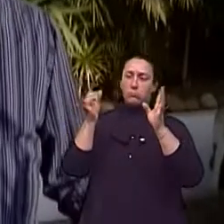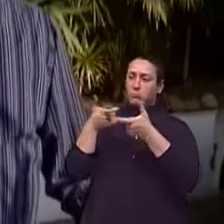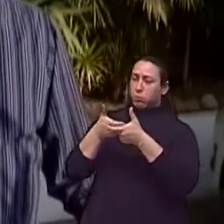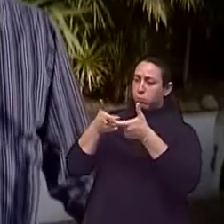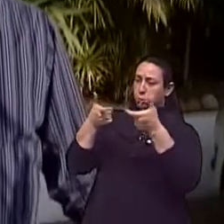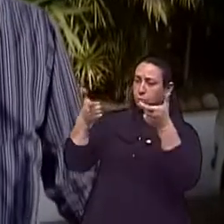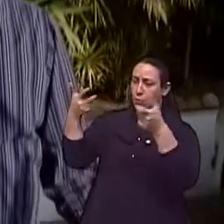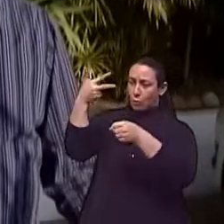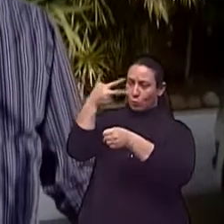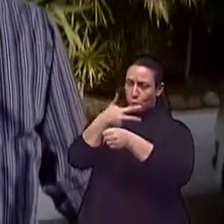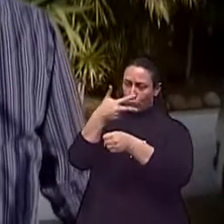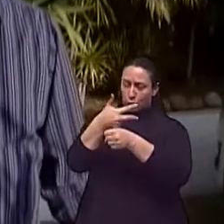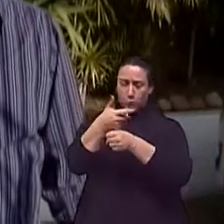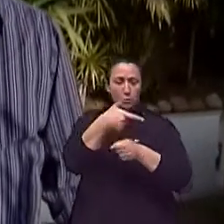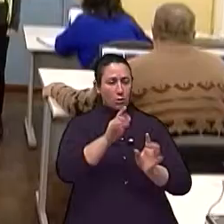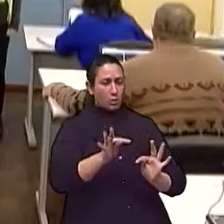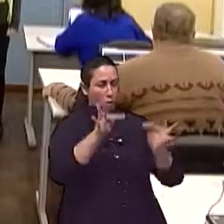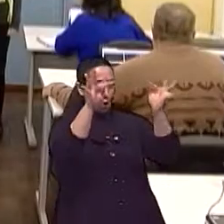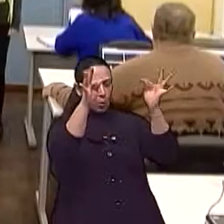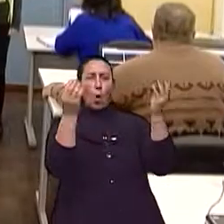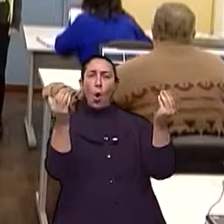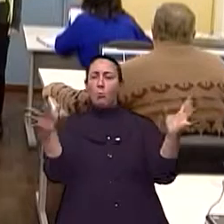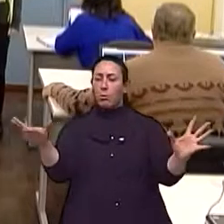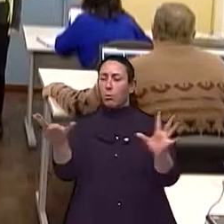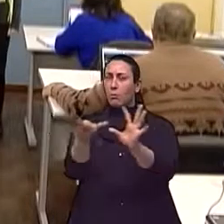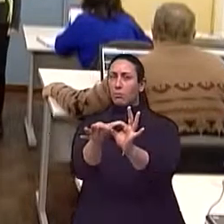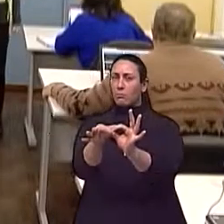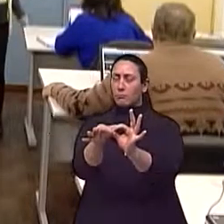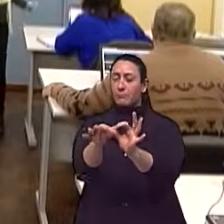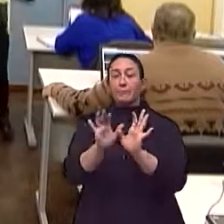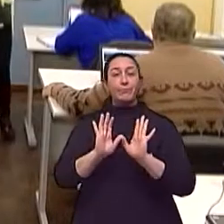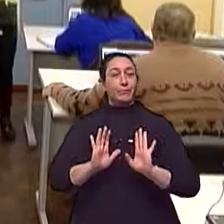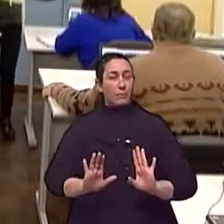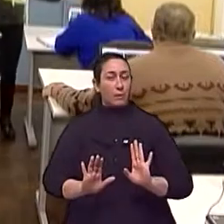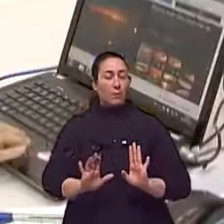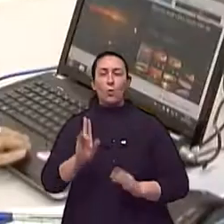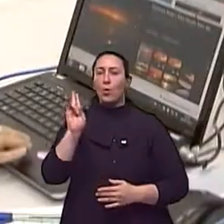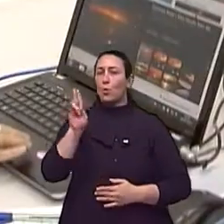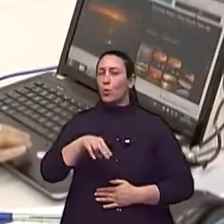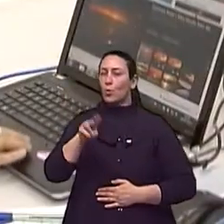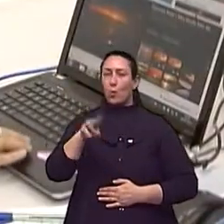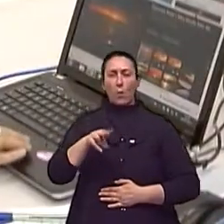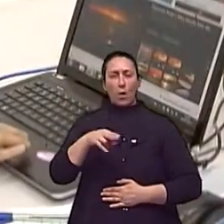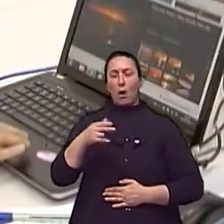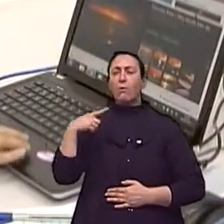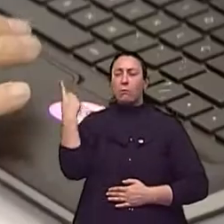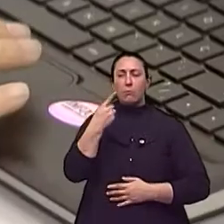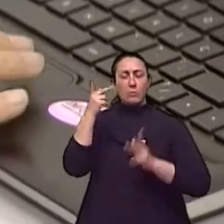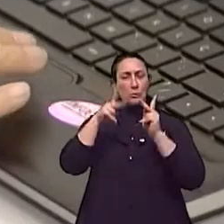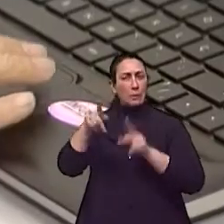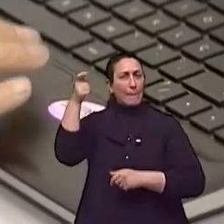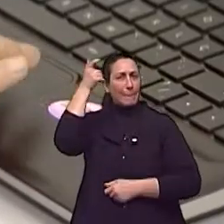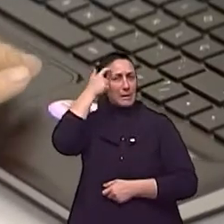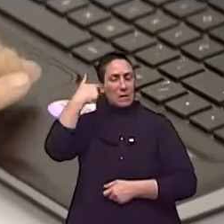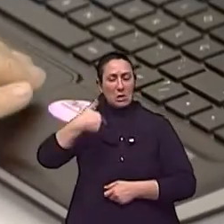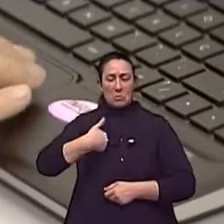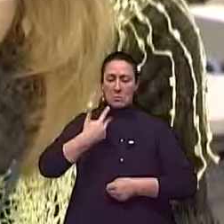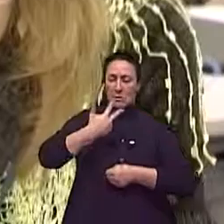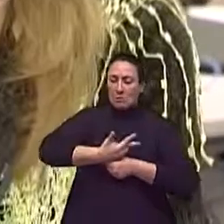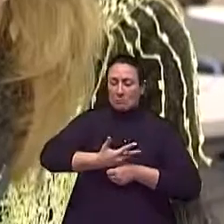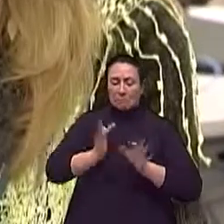idosos e eletrônicos como fica nunca é tarde para começar superar dificuldades adquirir